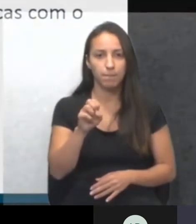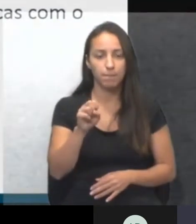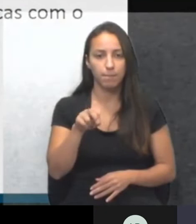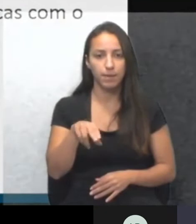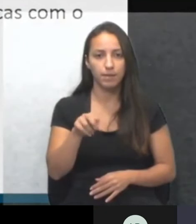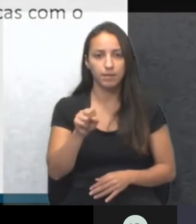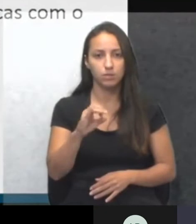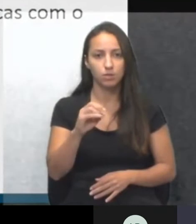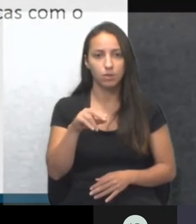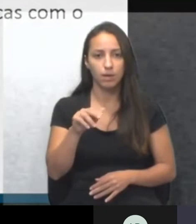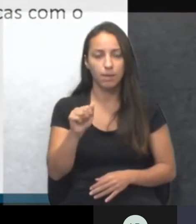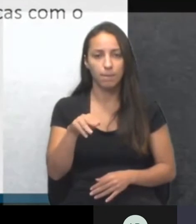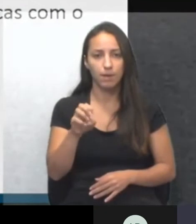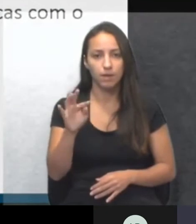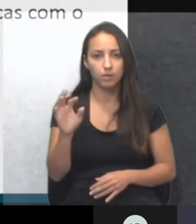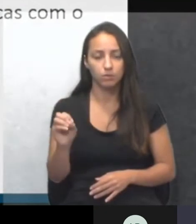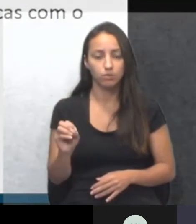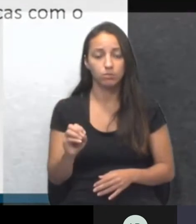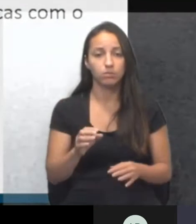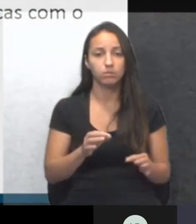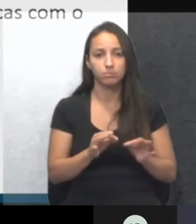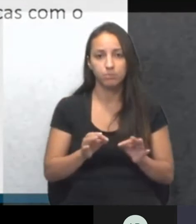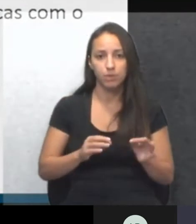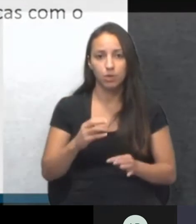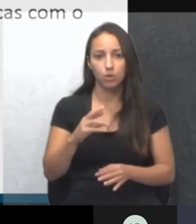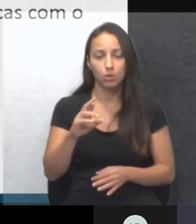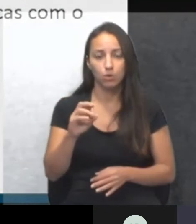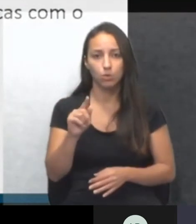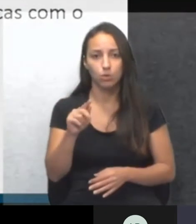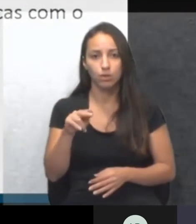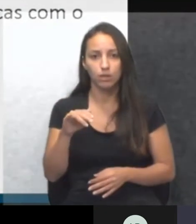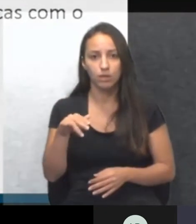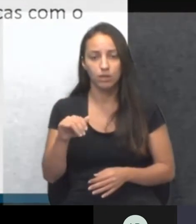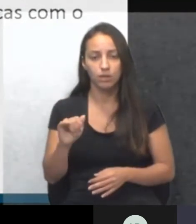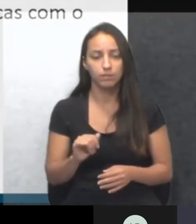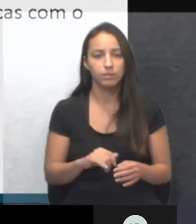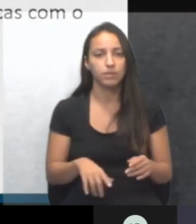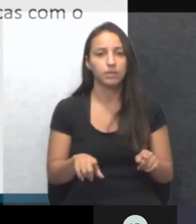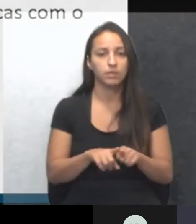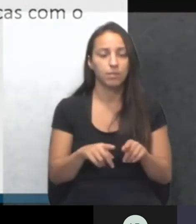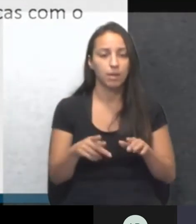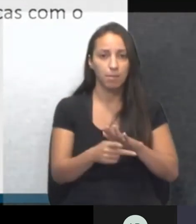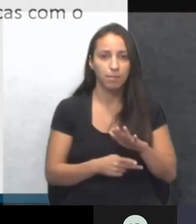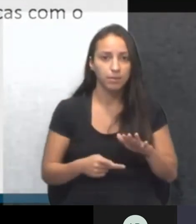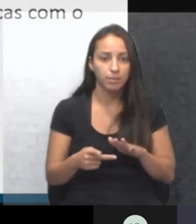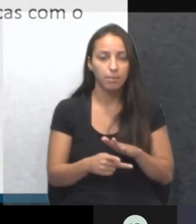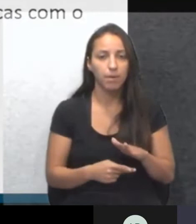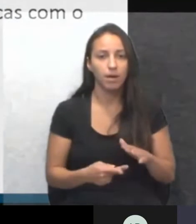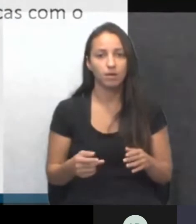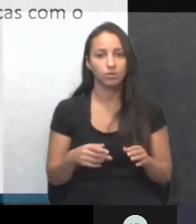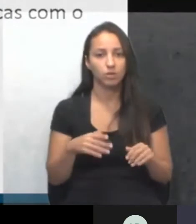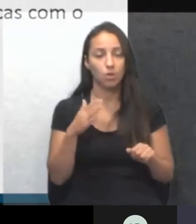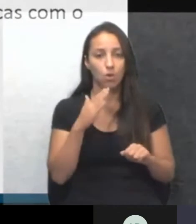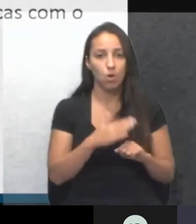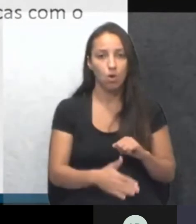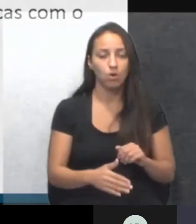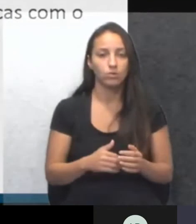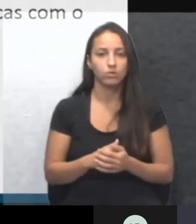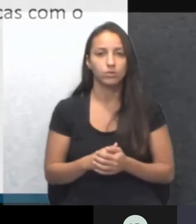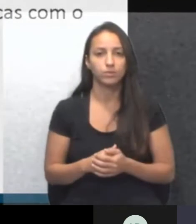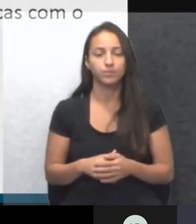alimentação e desenvolver os croquis e plantas e cortes e fazer